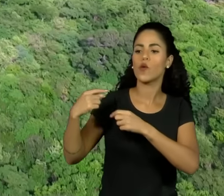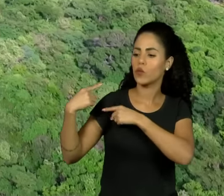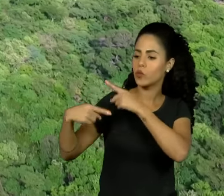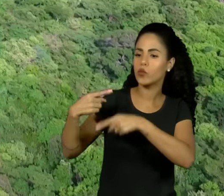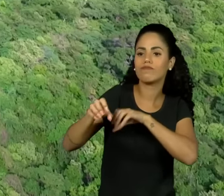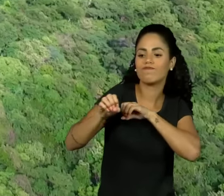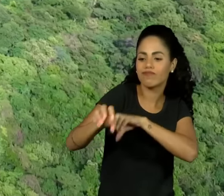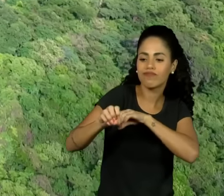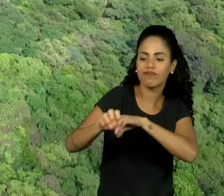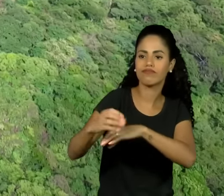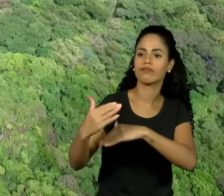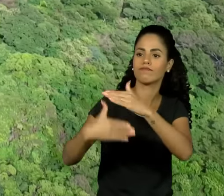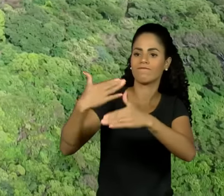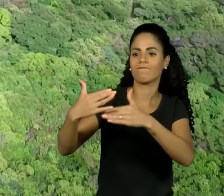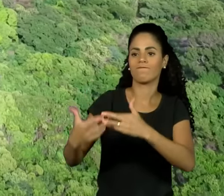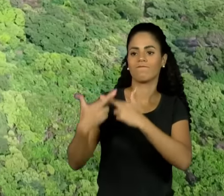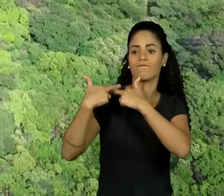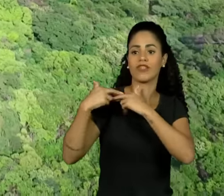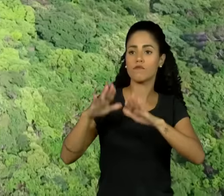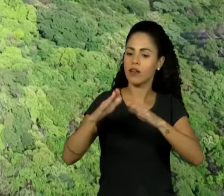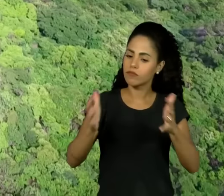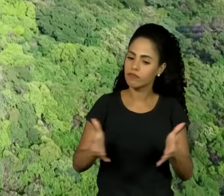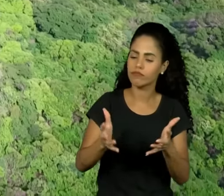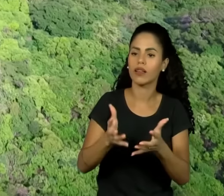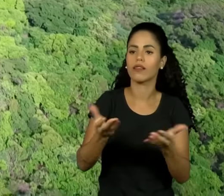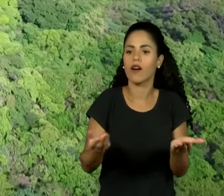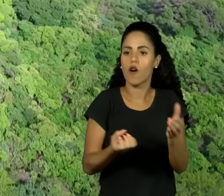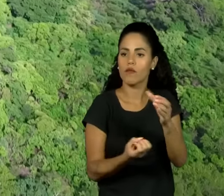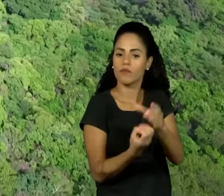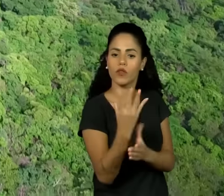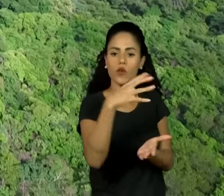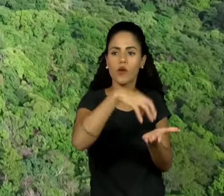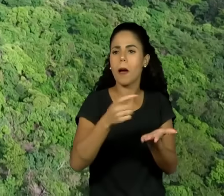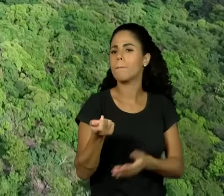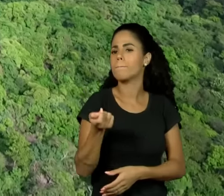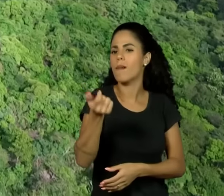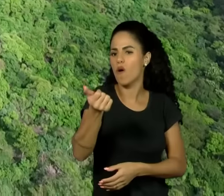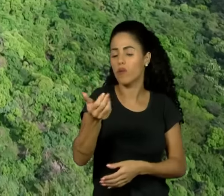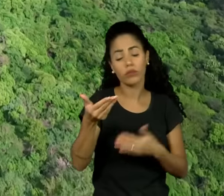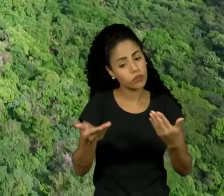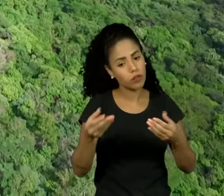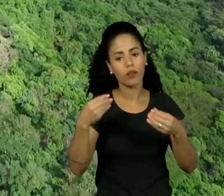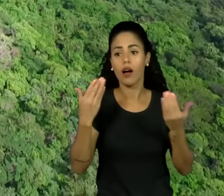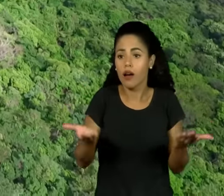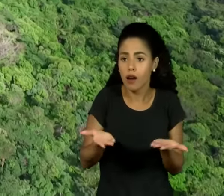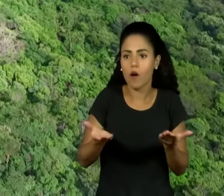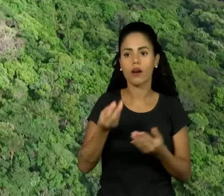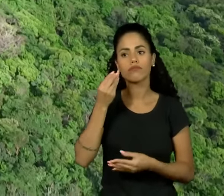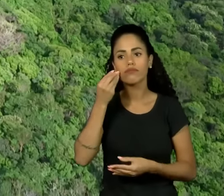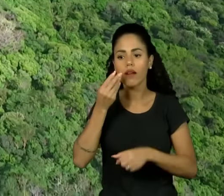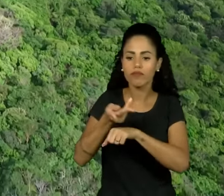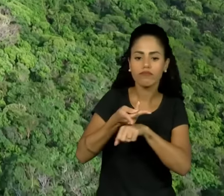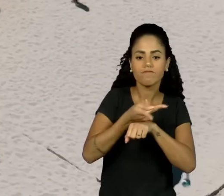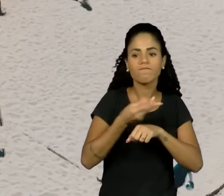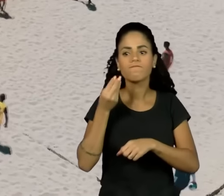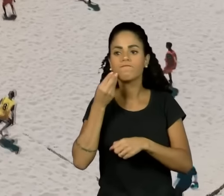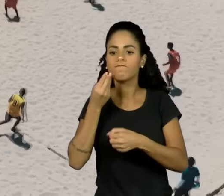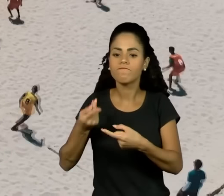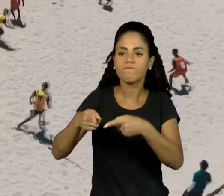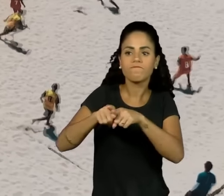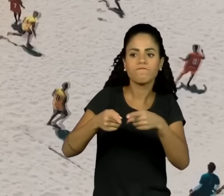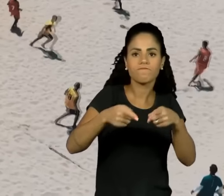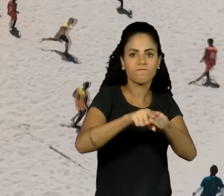mas os incentivos para quem está criando um RPPN ainda são poucos, né? Então, a gente está buscando, via PSA,